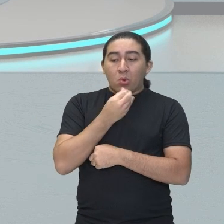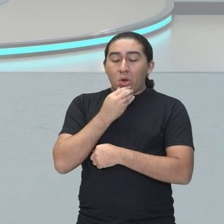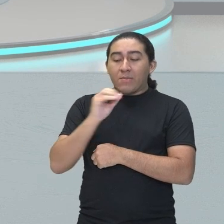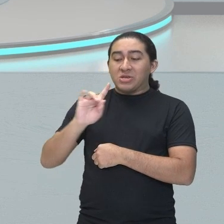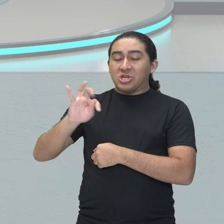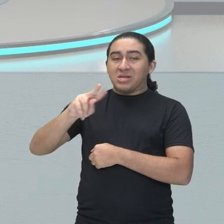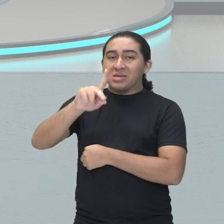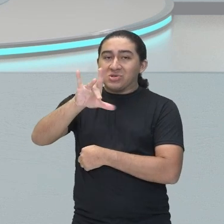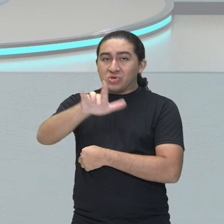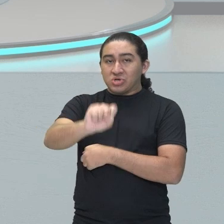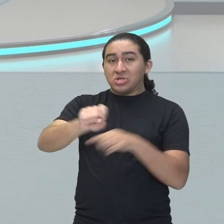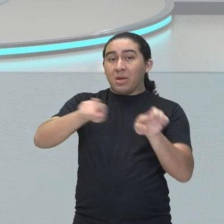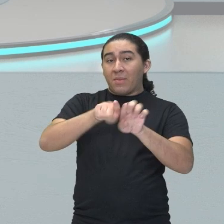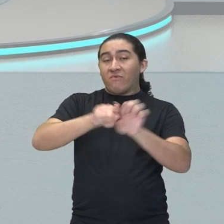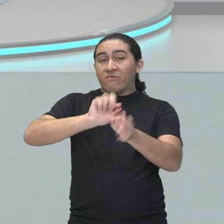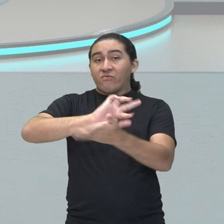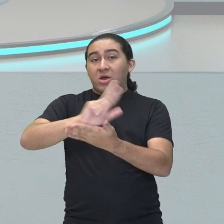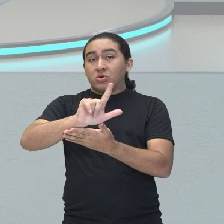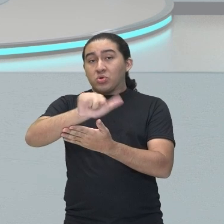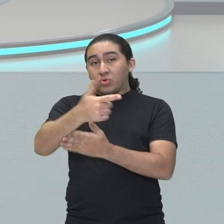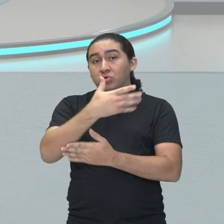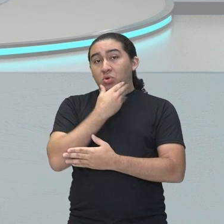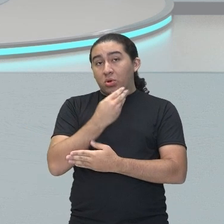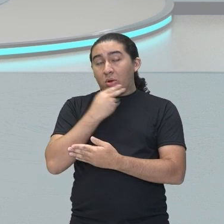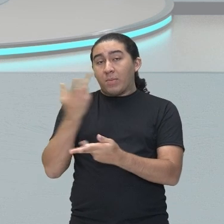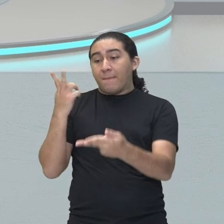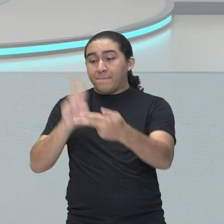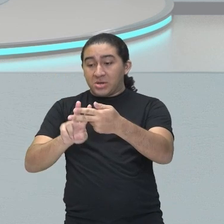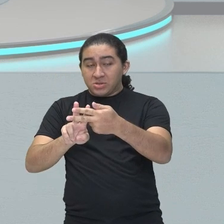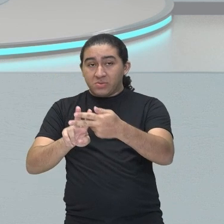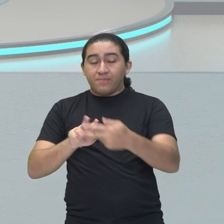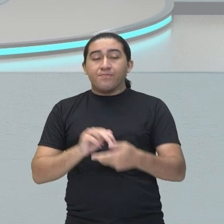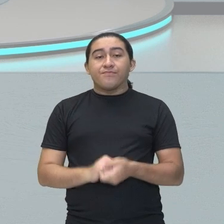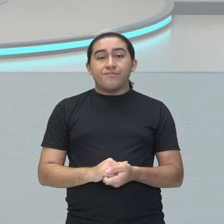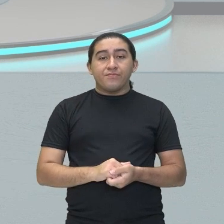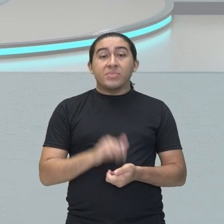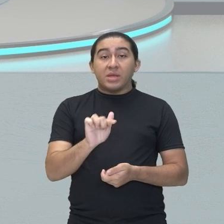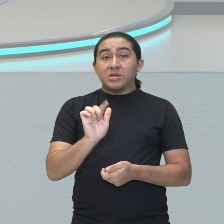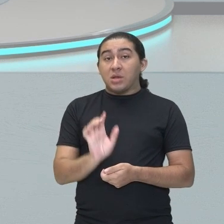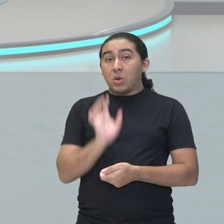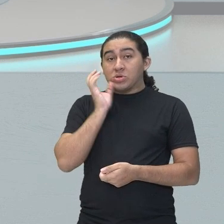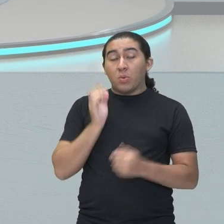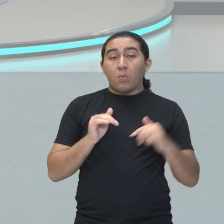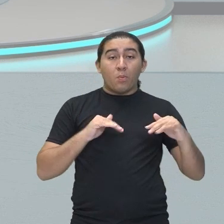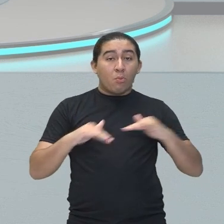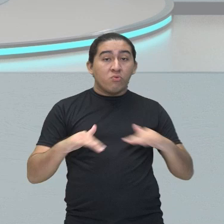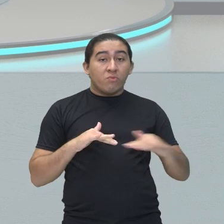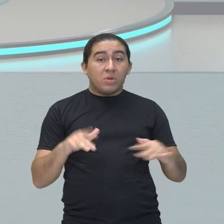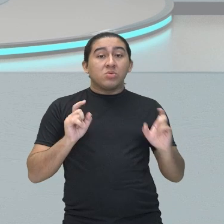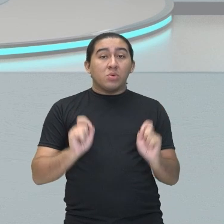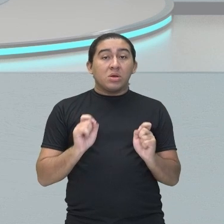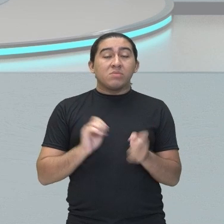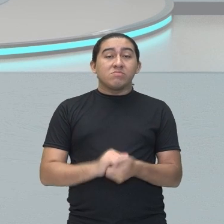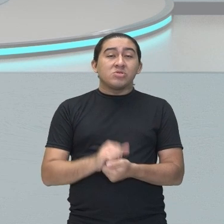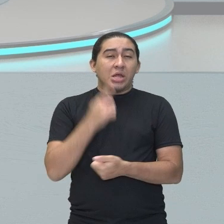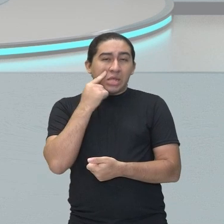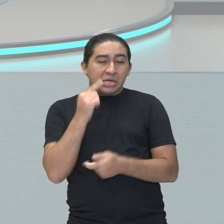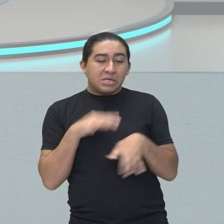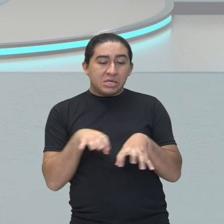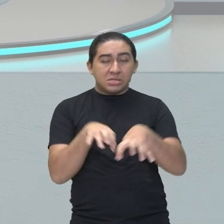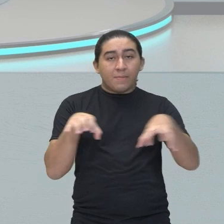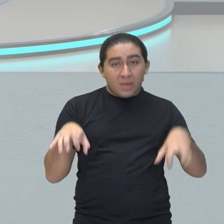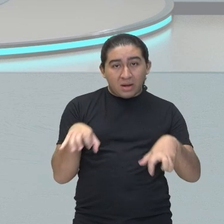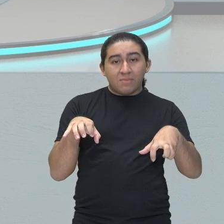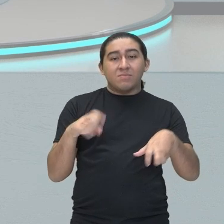presos também, né? Então, a Inconfidência Mineira foi isso, um movimento separatista que se